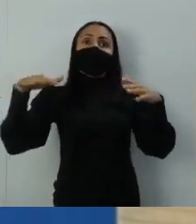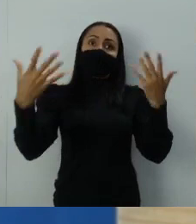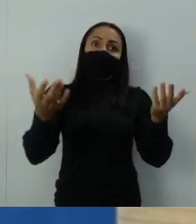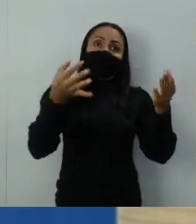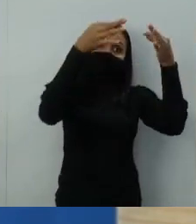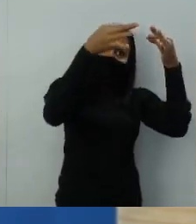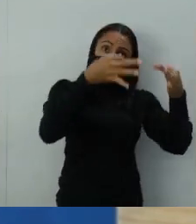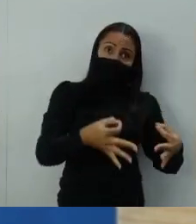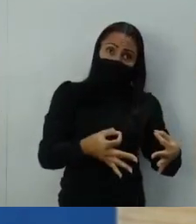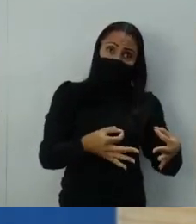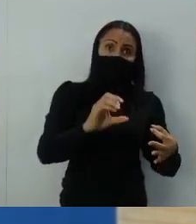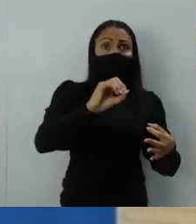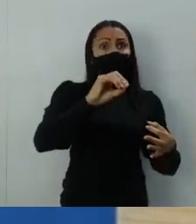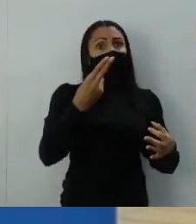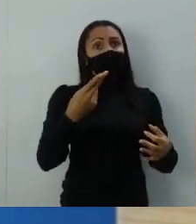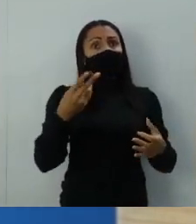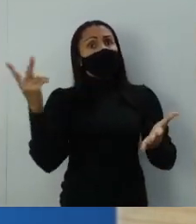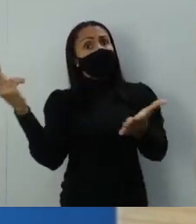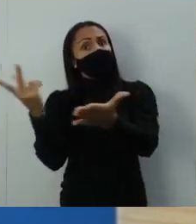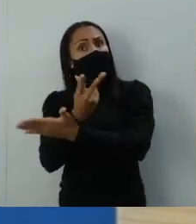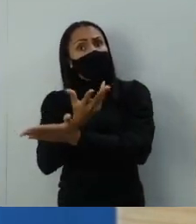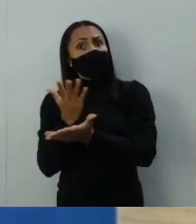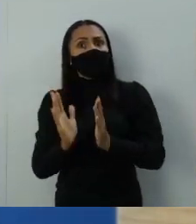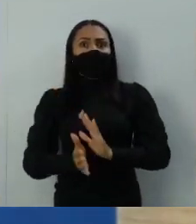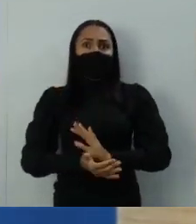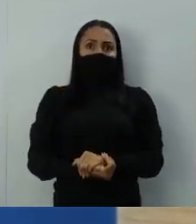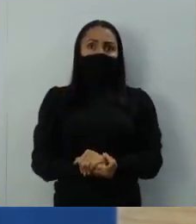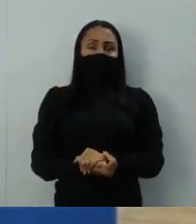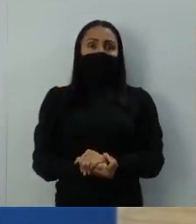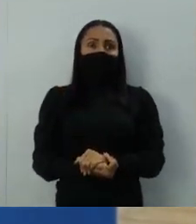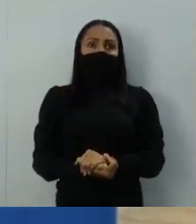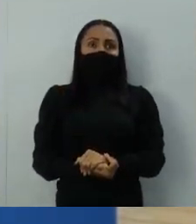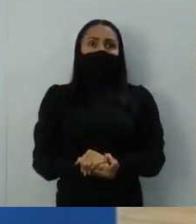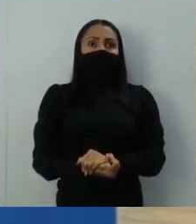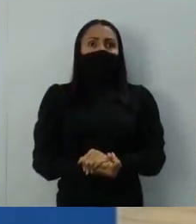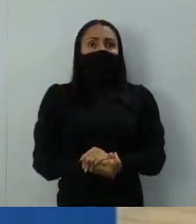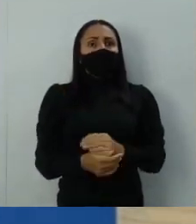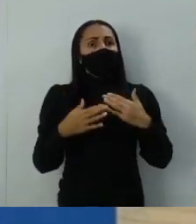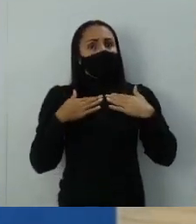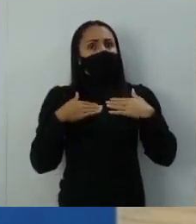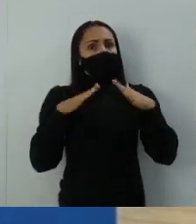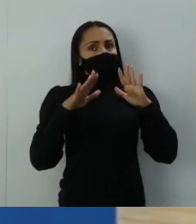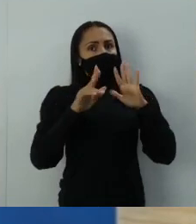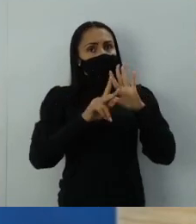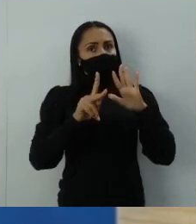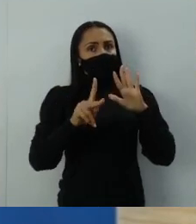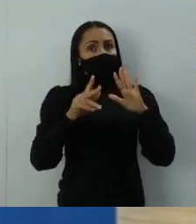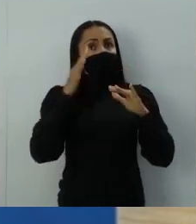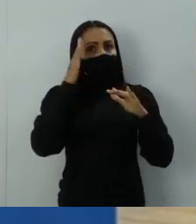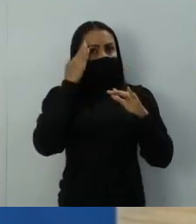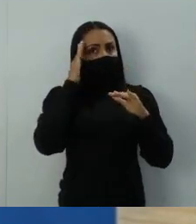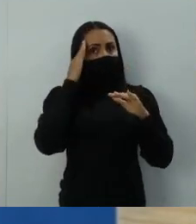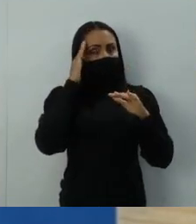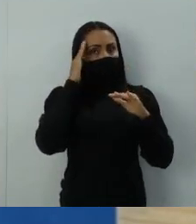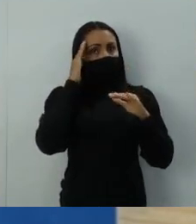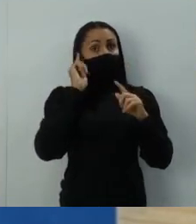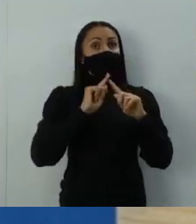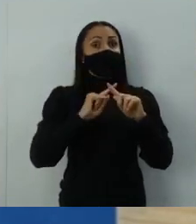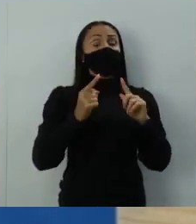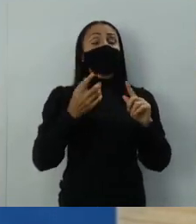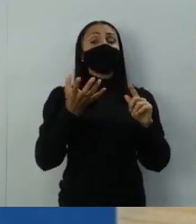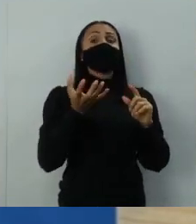errada. Você pode parar e dizer assim, calma aí, professor, tudo bem, até aí eu entendi. Mas eu quero saber o seguinte, como